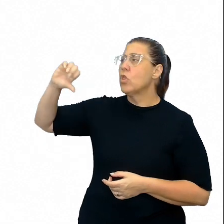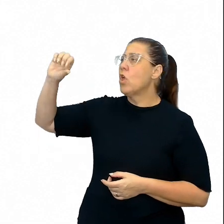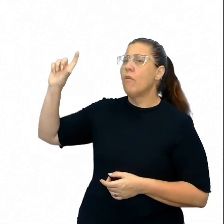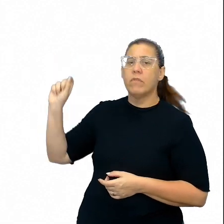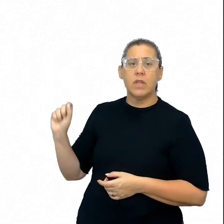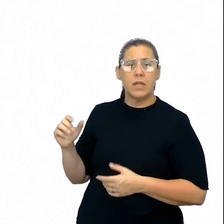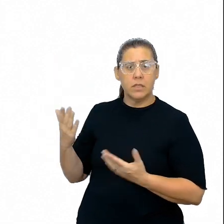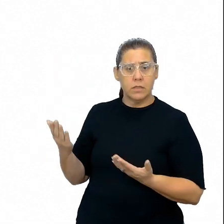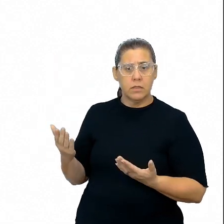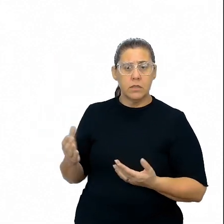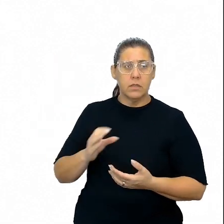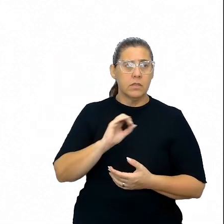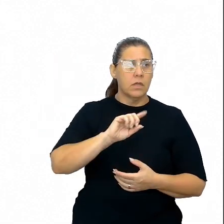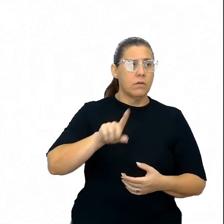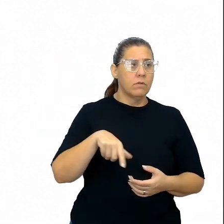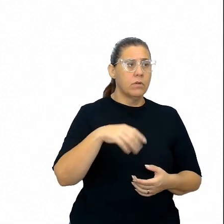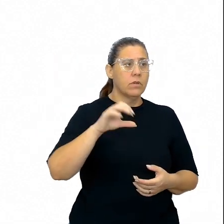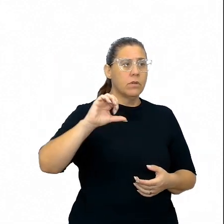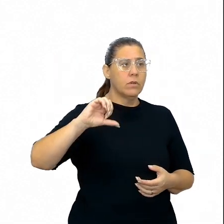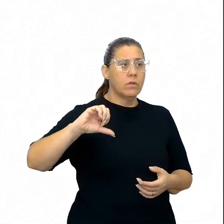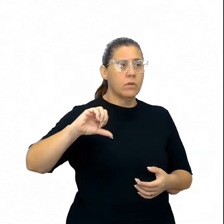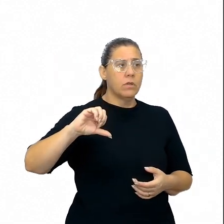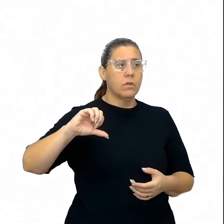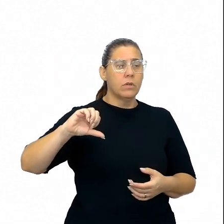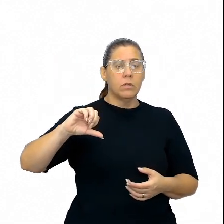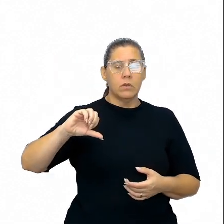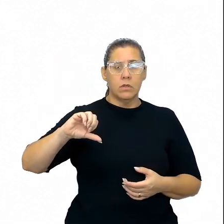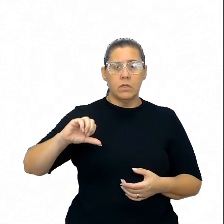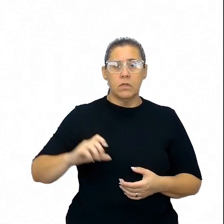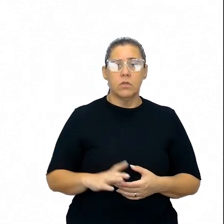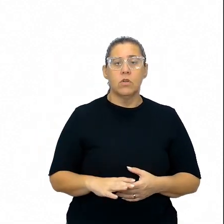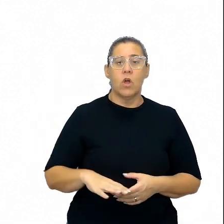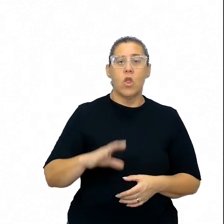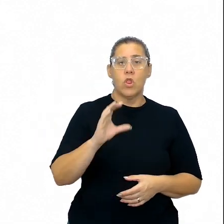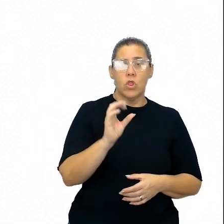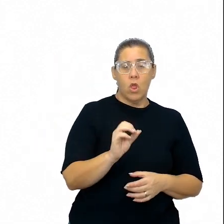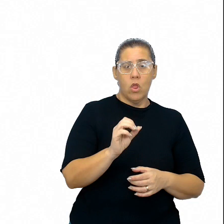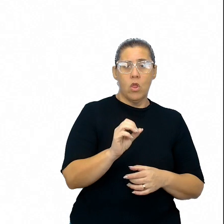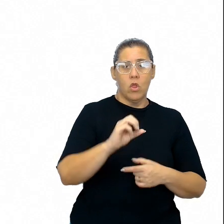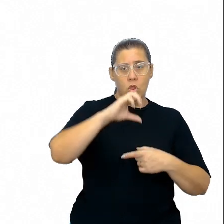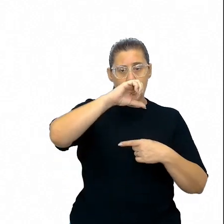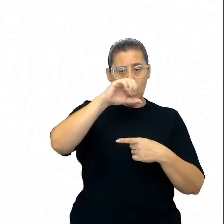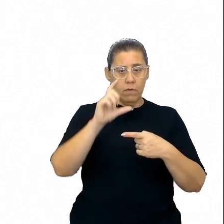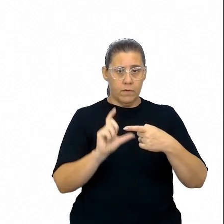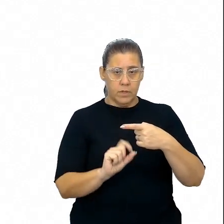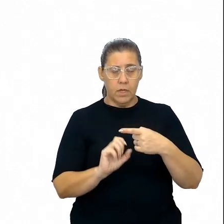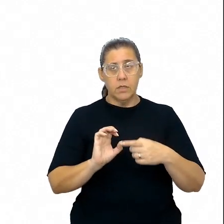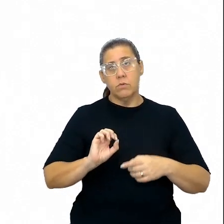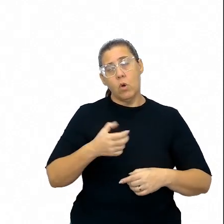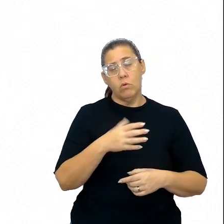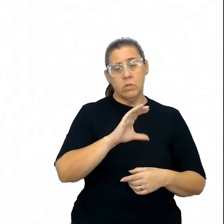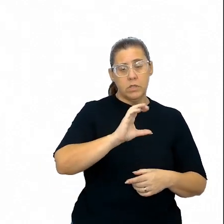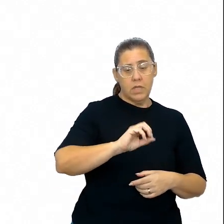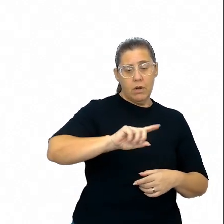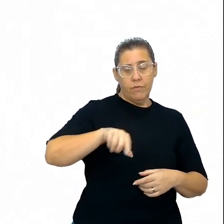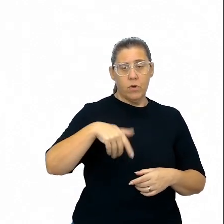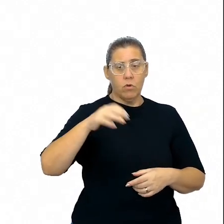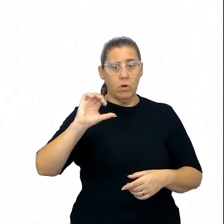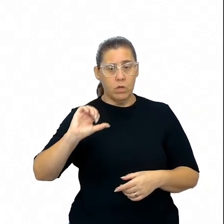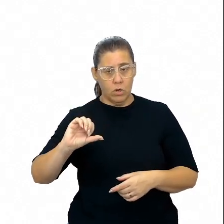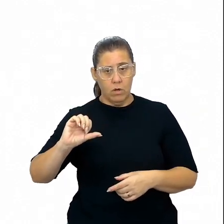9/10? Seria o 0,9. Olha a diferença de eu ler 9/10 ou ler 0,9. Faz toda a diferença